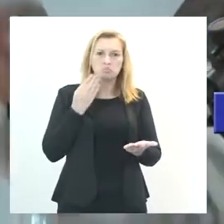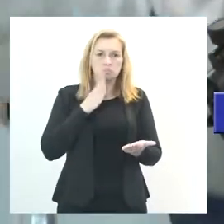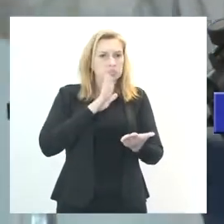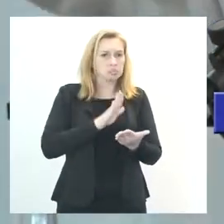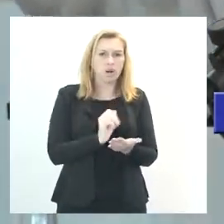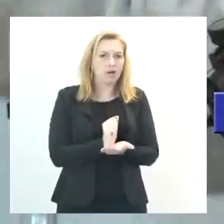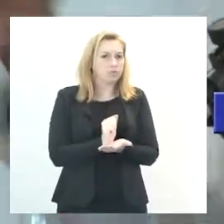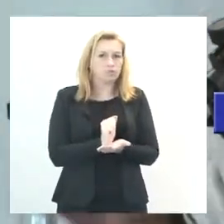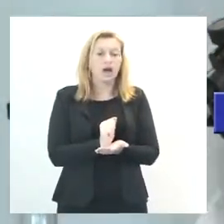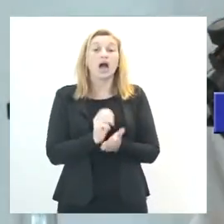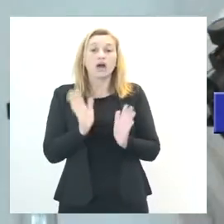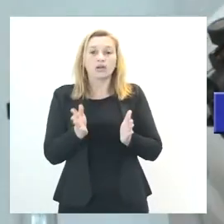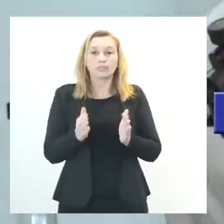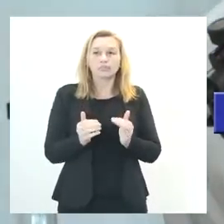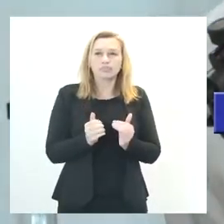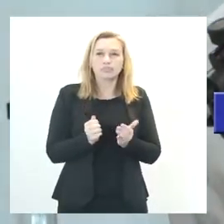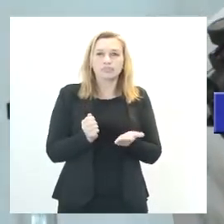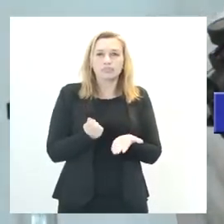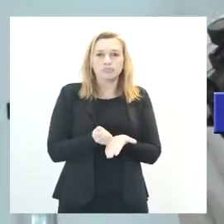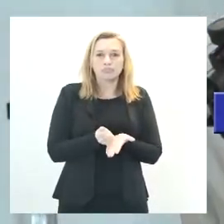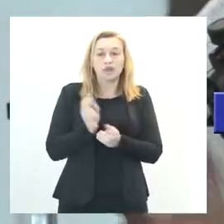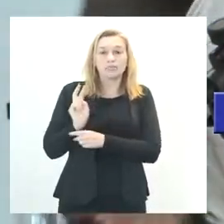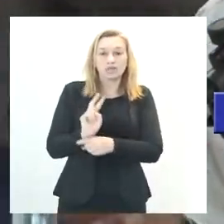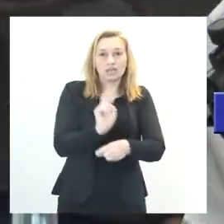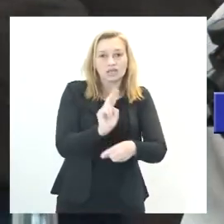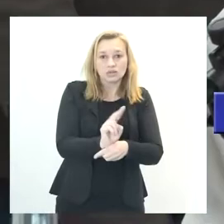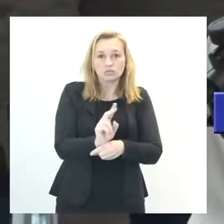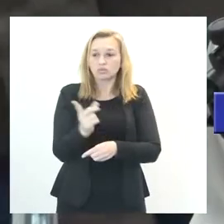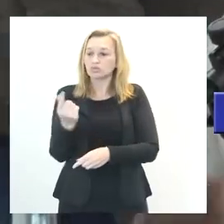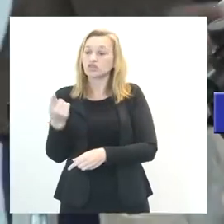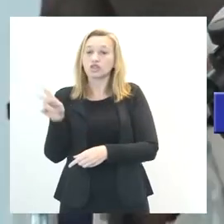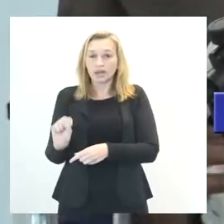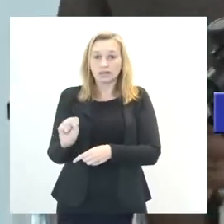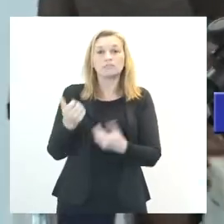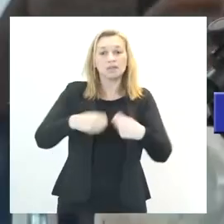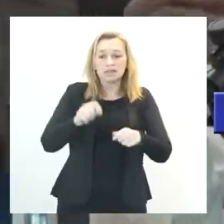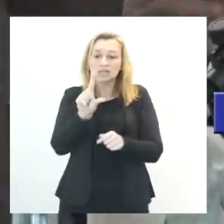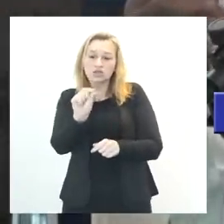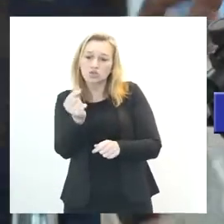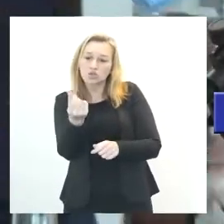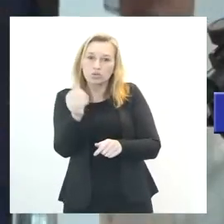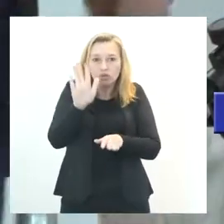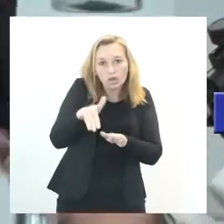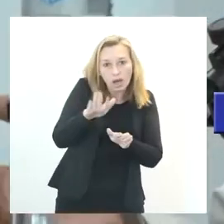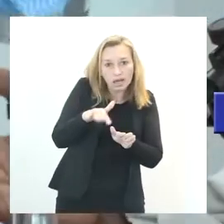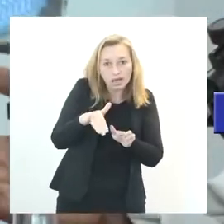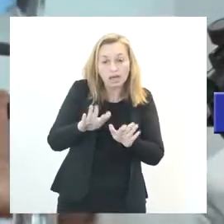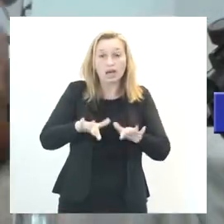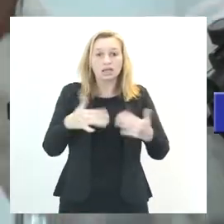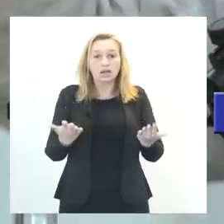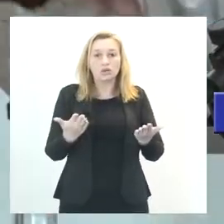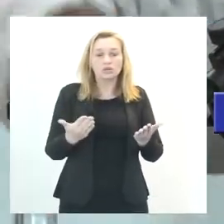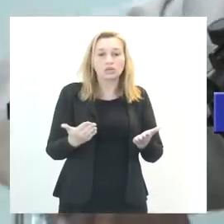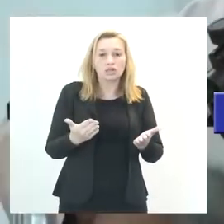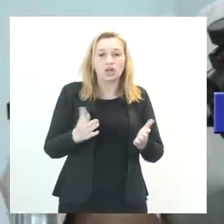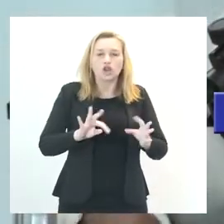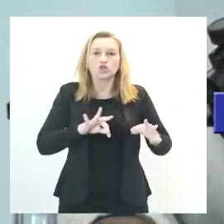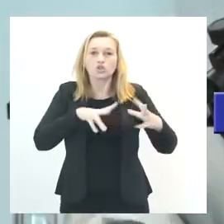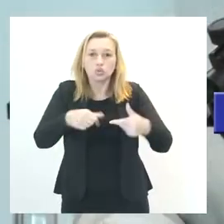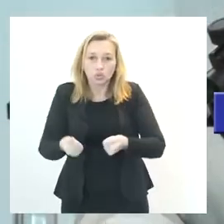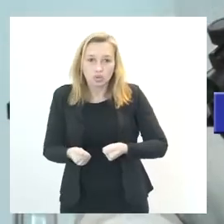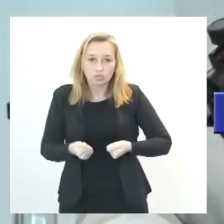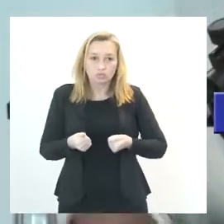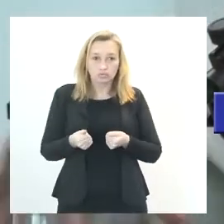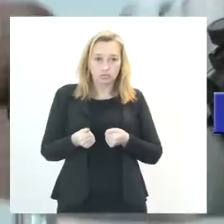tomar degustação de Gaza Paula prestes a cair o risco eminente e tem um deslizamento e arrastar toda a